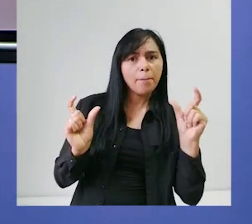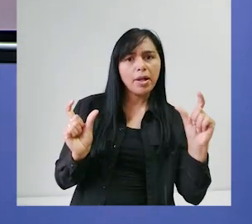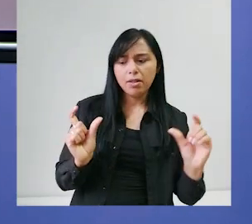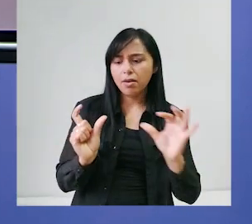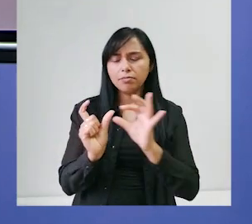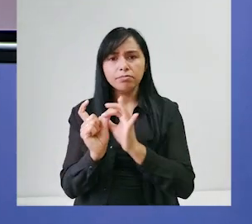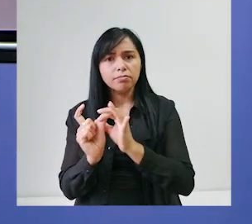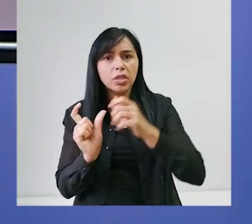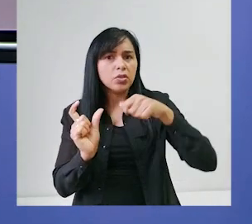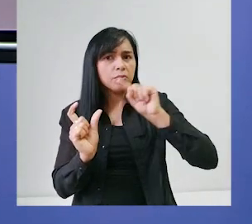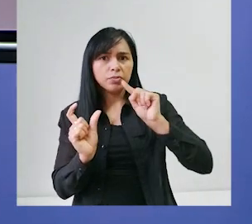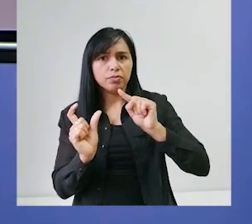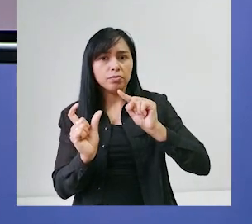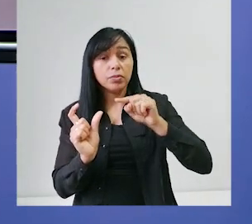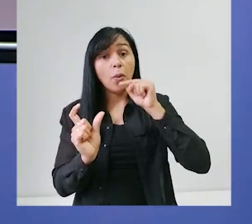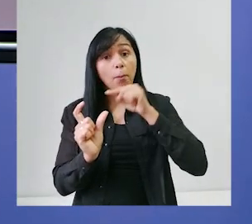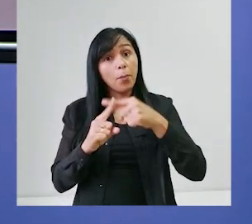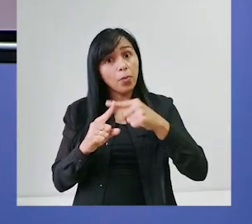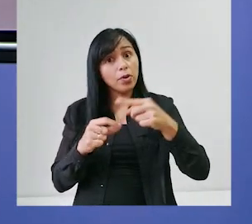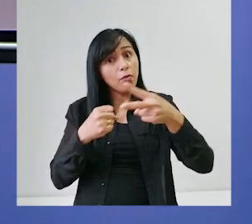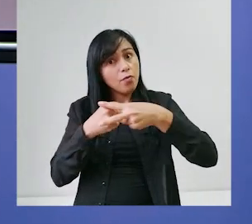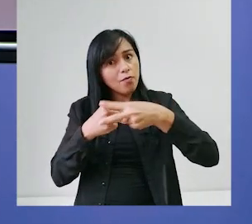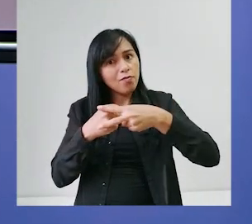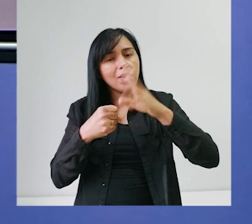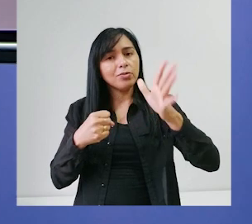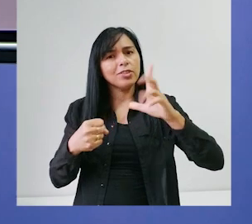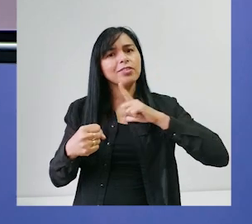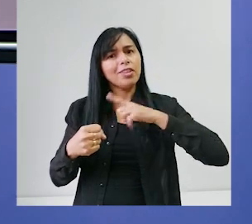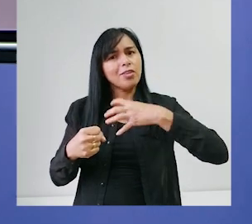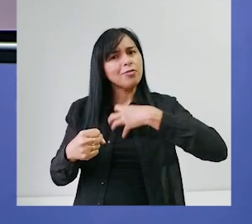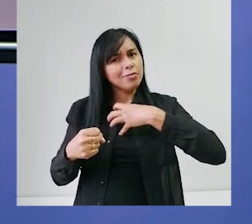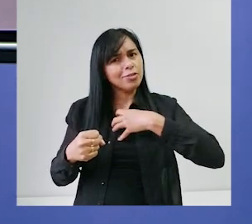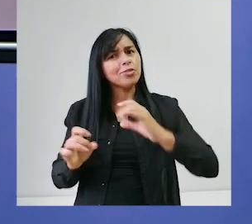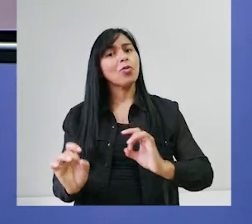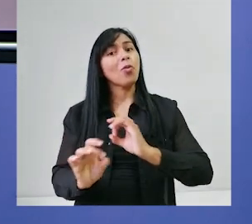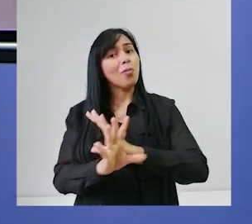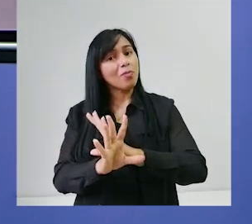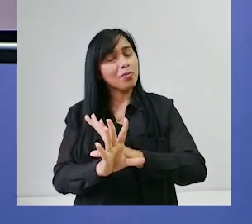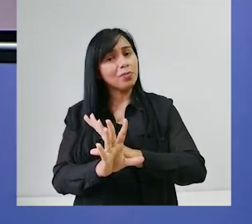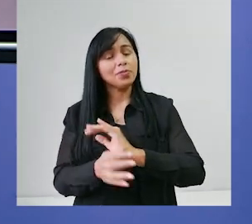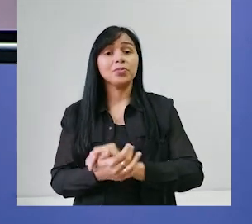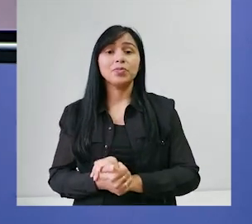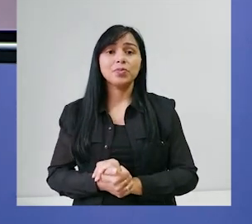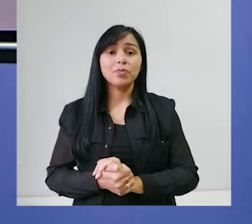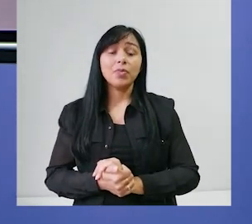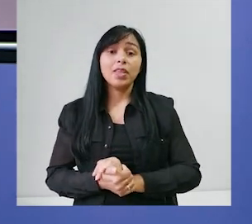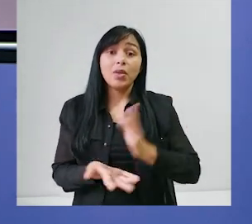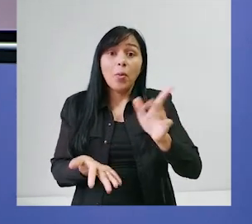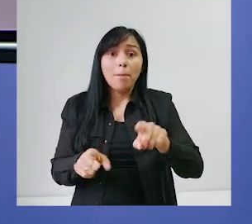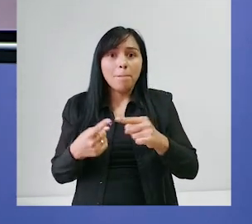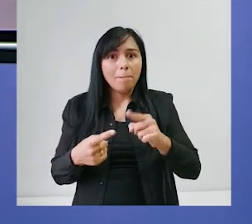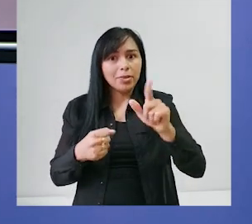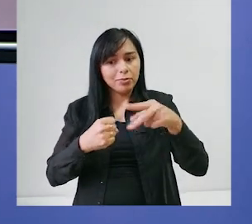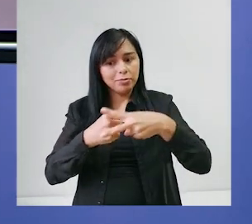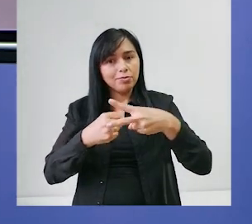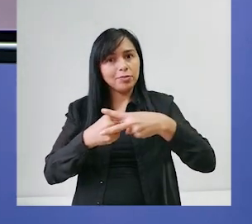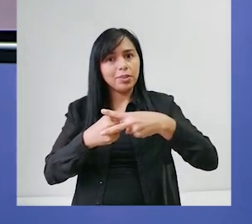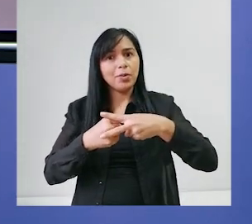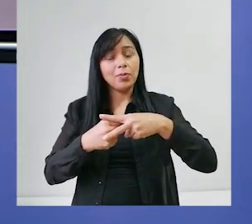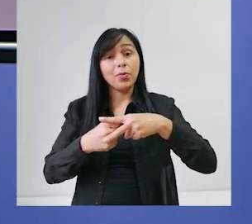tem sentido completo neste caso aqui são verbos intransitivos que indicam fenômenos da natureza por exemplo chover